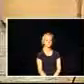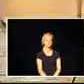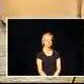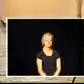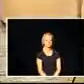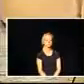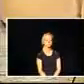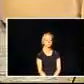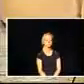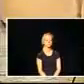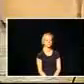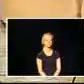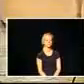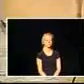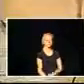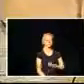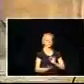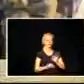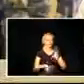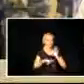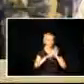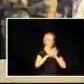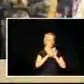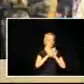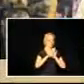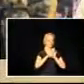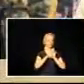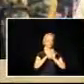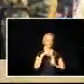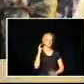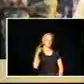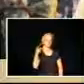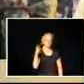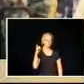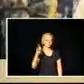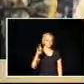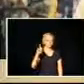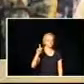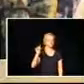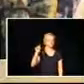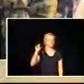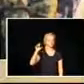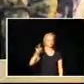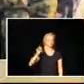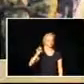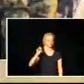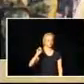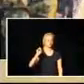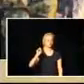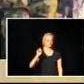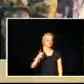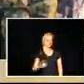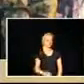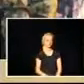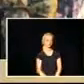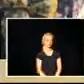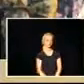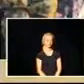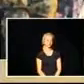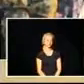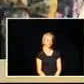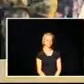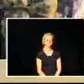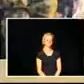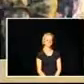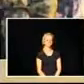Projeto de lei ordinária 187/2012, vereador Digão, denomina Centro de Especialidade Odontológica Dr. José Pedro de